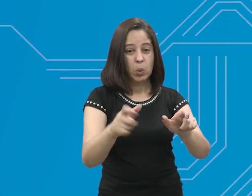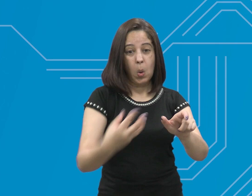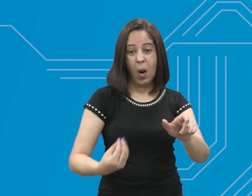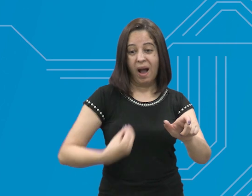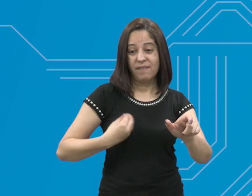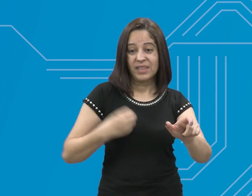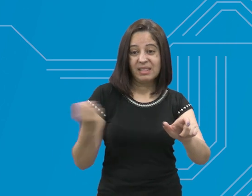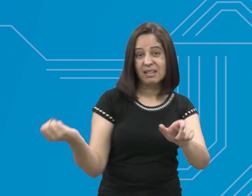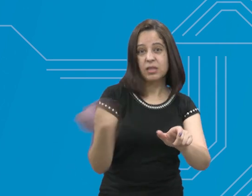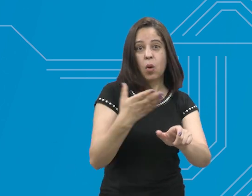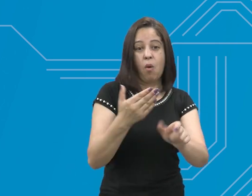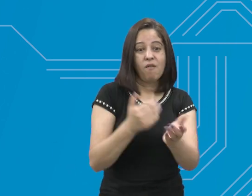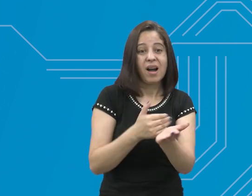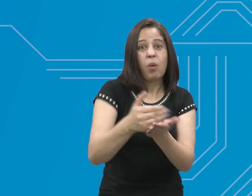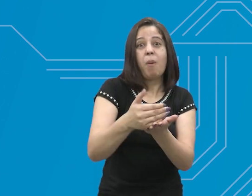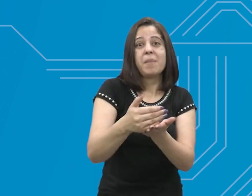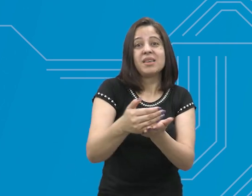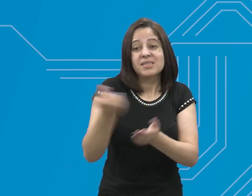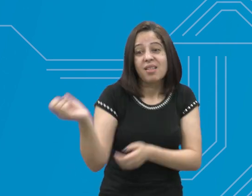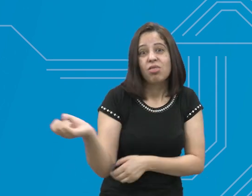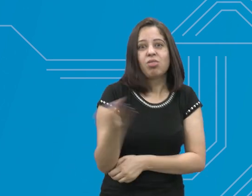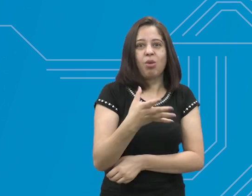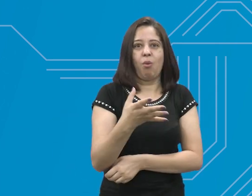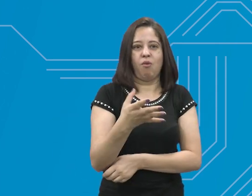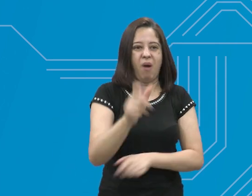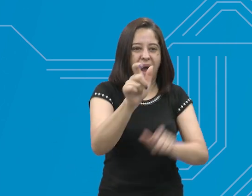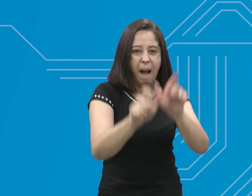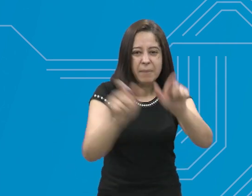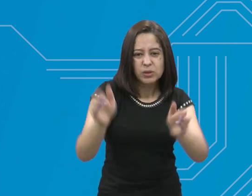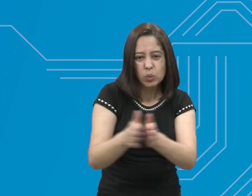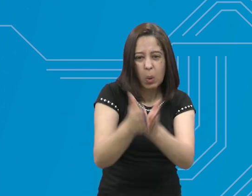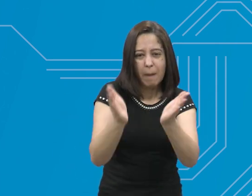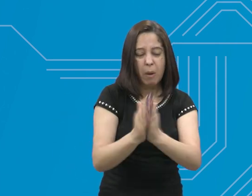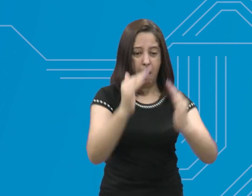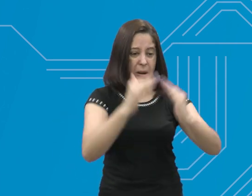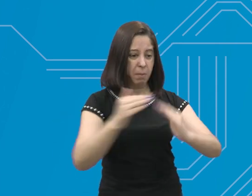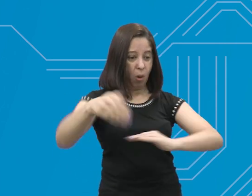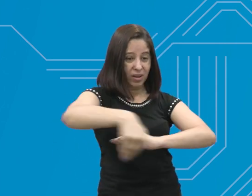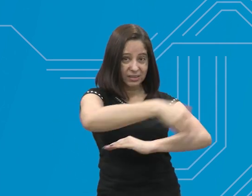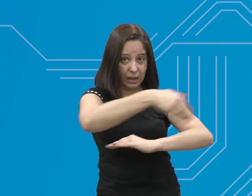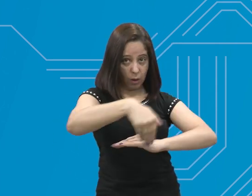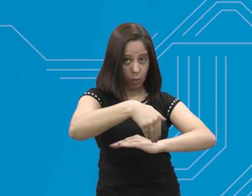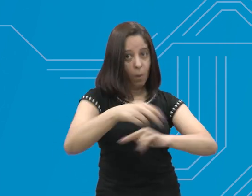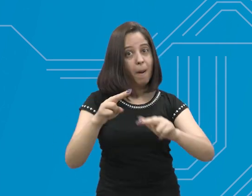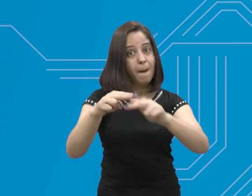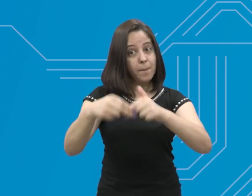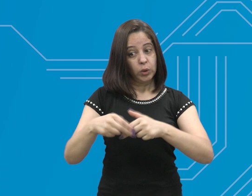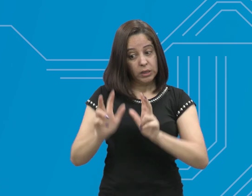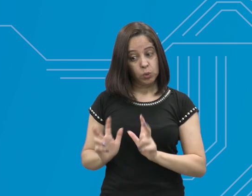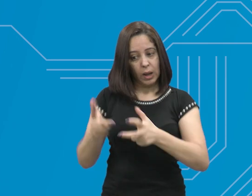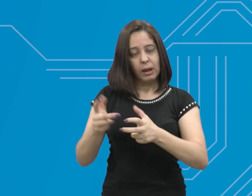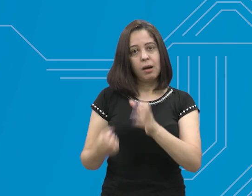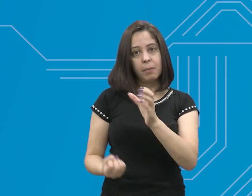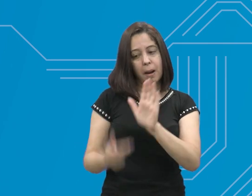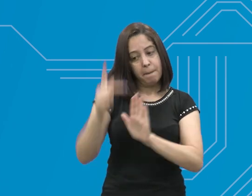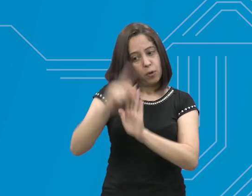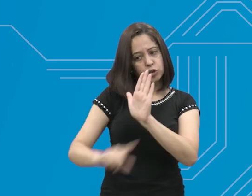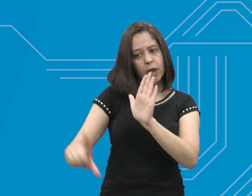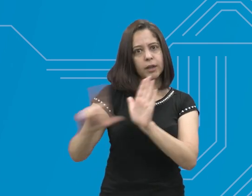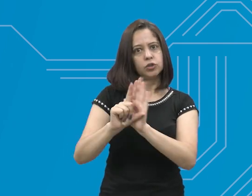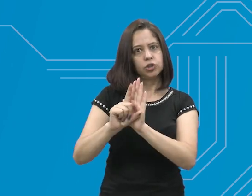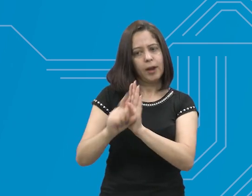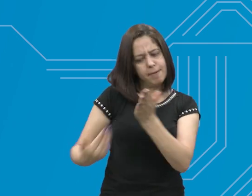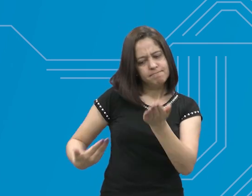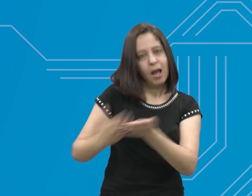para pessoas em situação de rua. Esse é um dos objetivos do projeto aprovado pela Câmara, que autoriza a Prefeitura